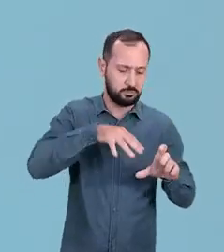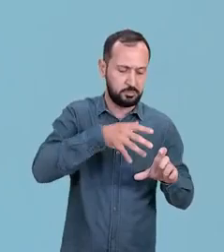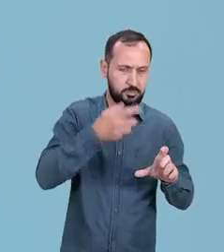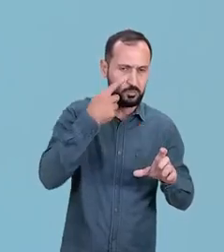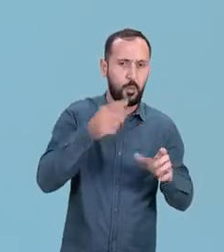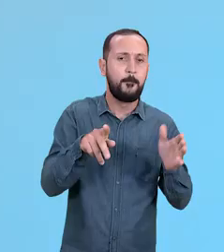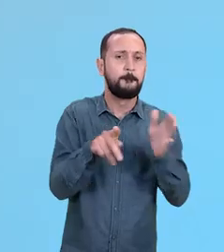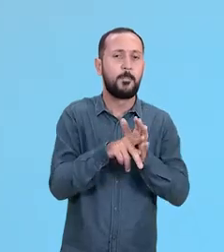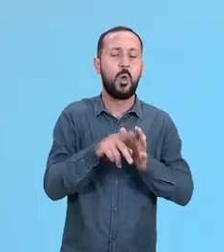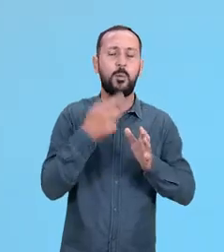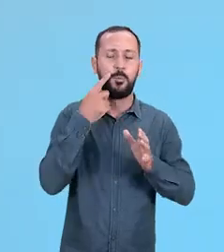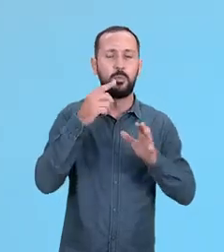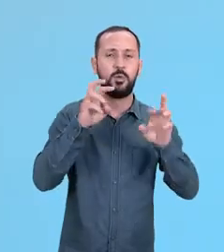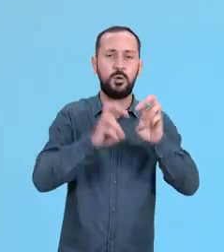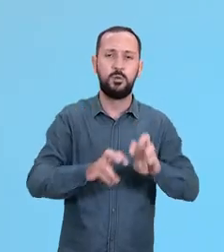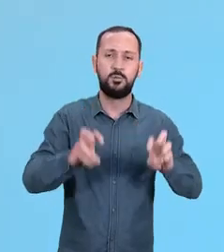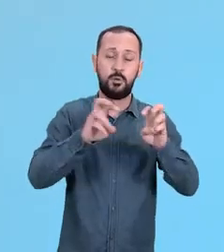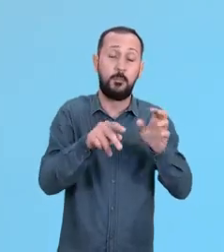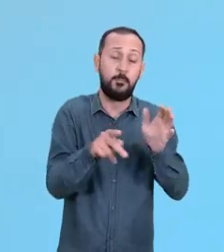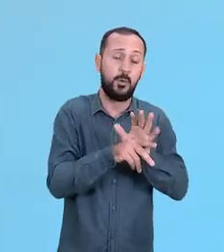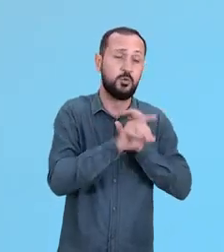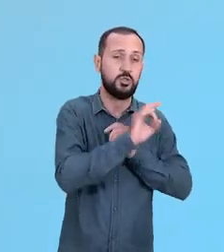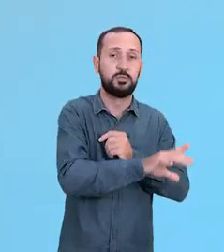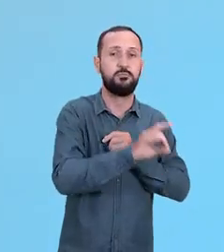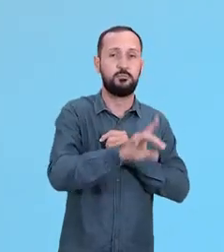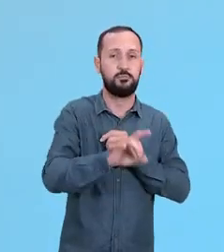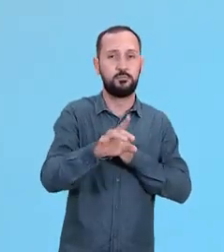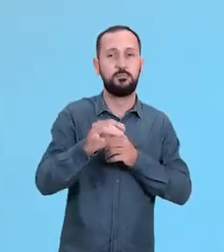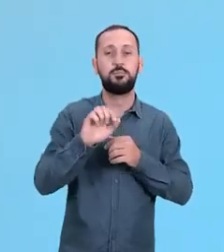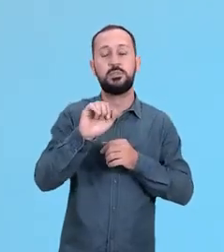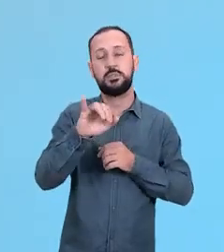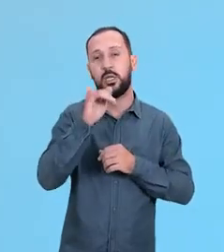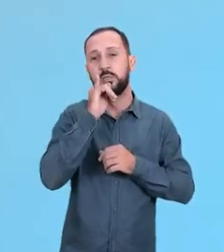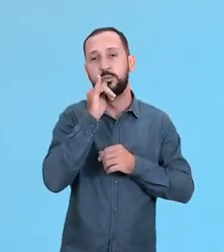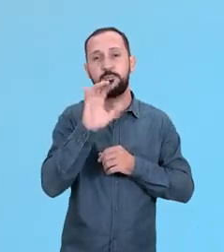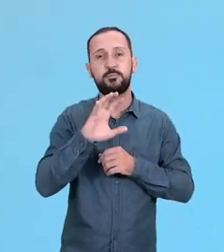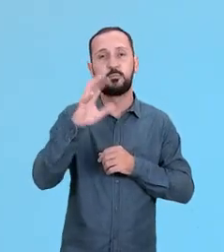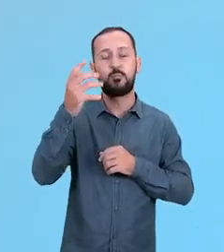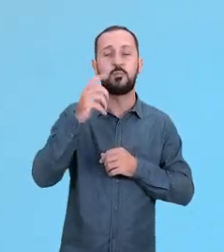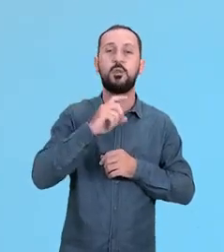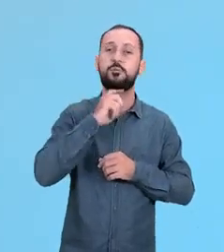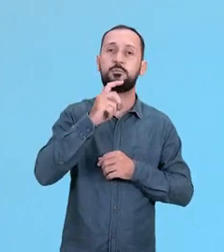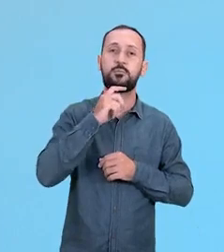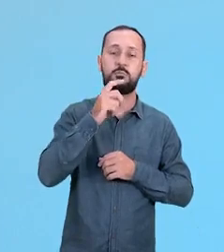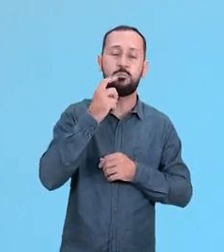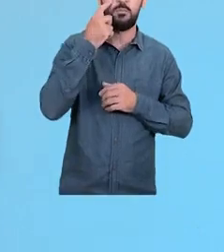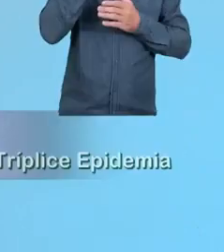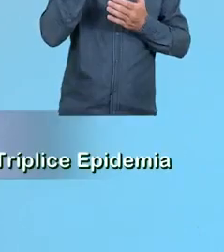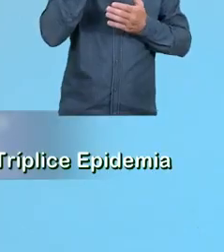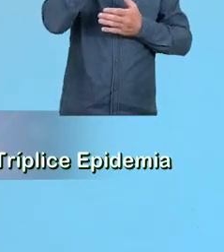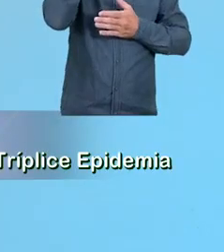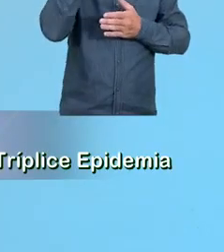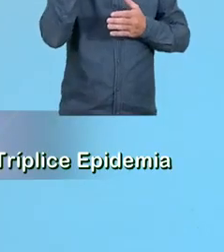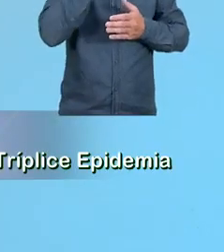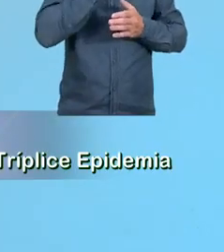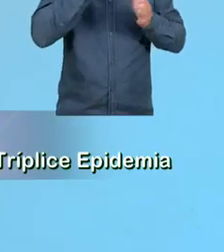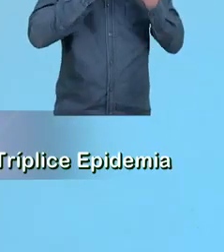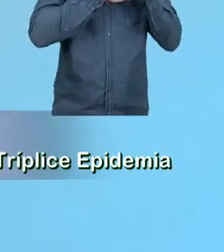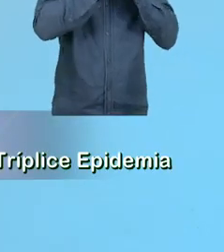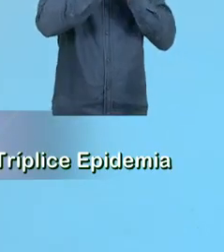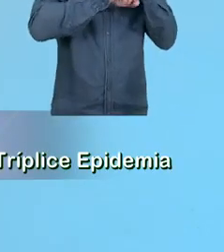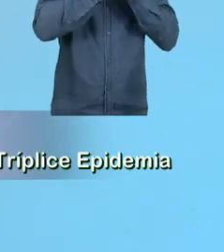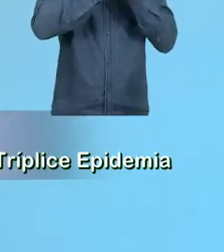código eletrônico do agente, para que, se houver alguma dúvida, a pessoa